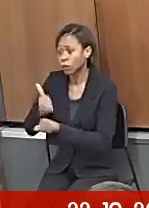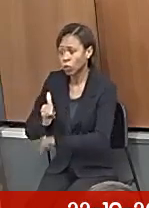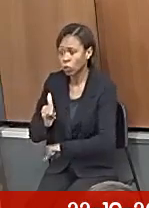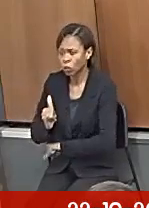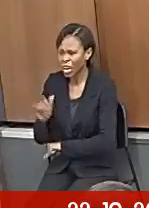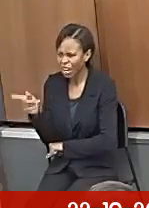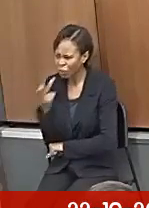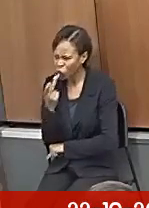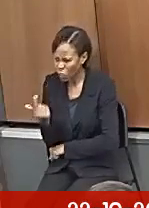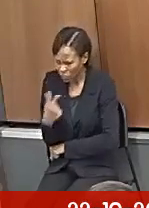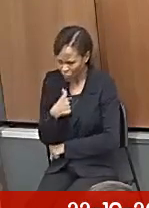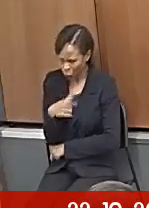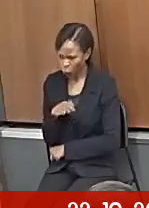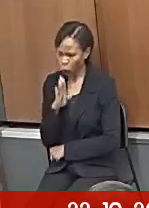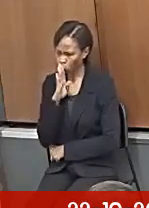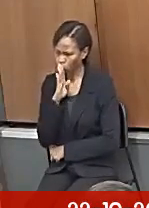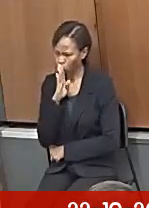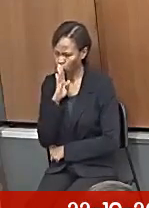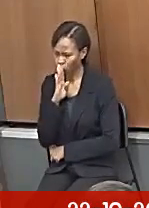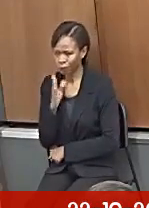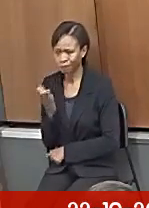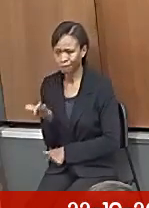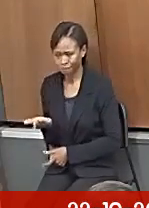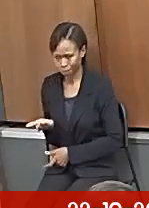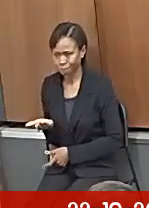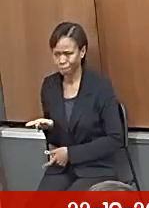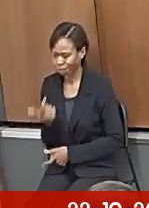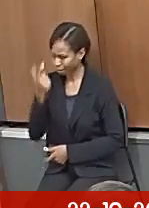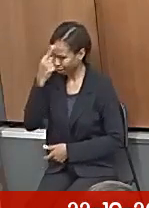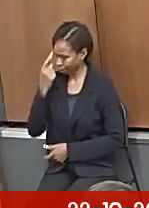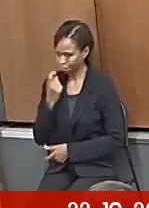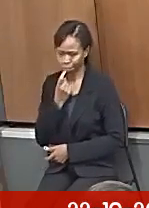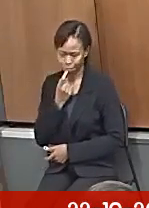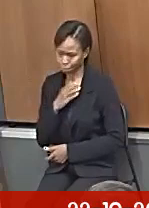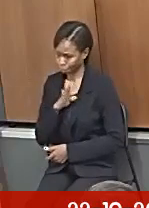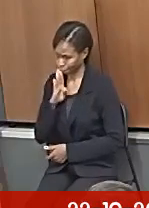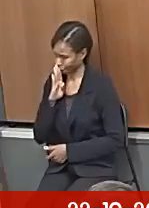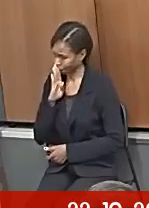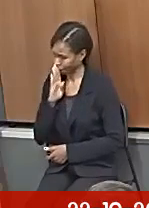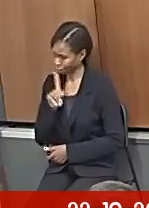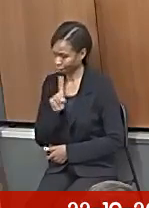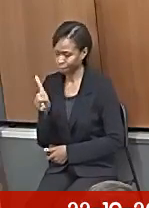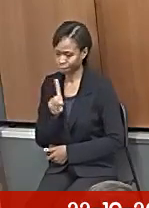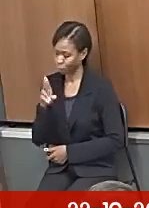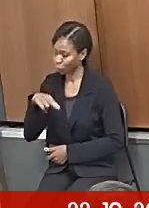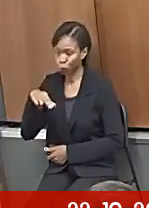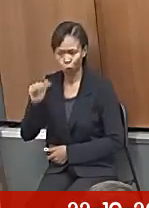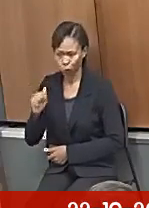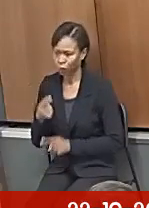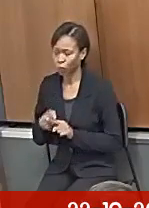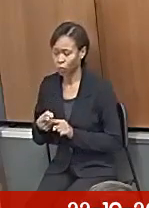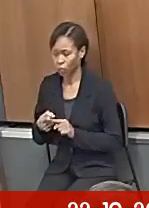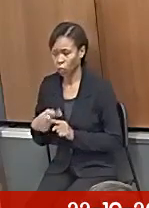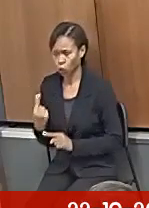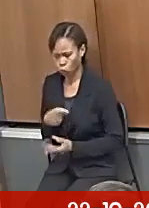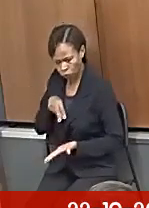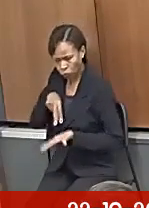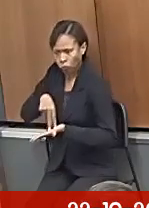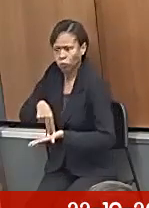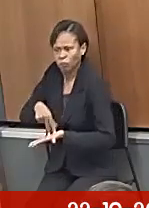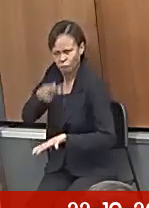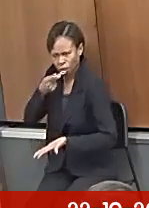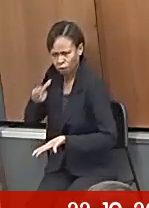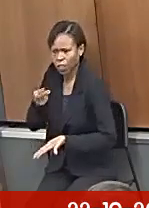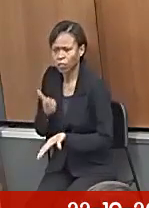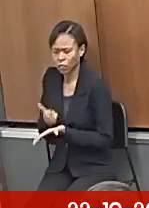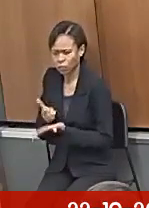pelo silêncio. E uma coisa que, dentro do meu perfil, nunca vai ter é silêncio, porque eu acho que a gente tem que se posicionar sempre, ainda